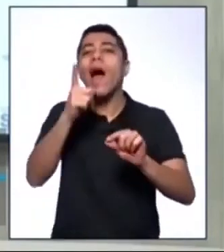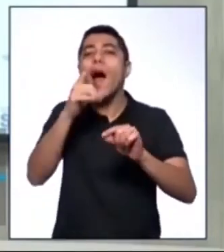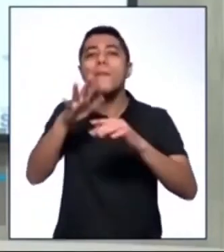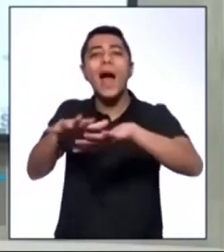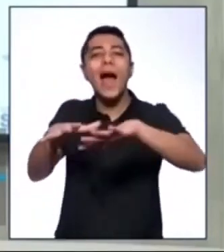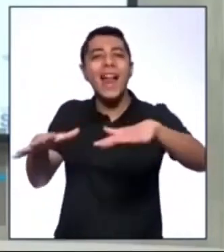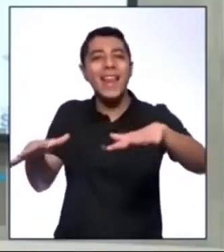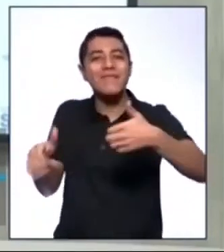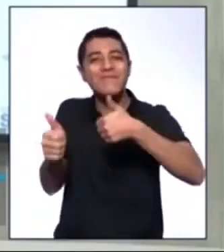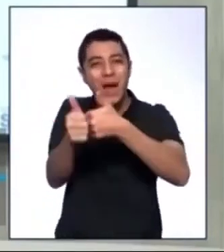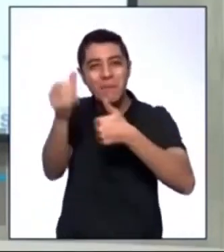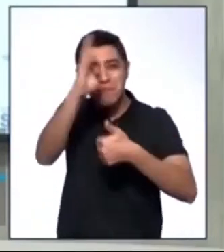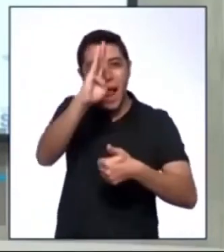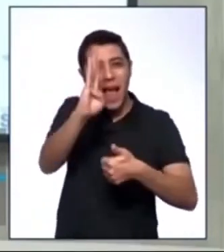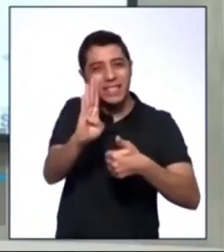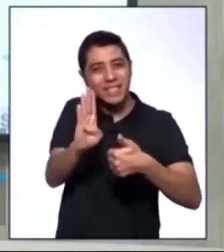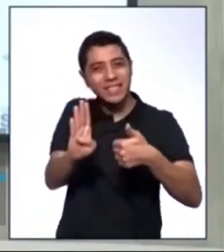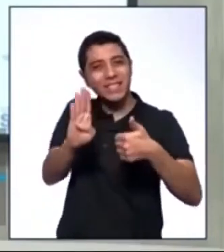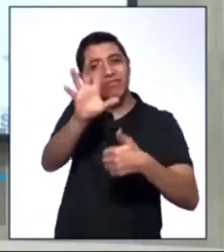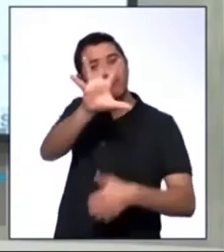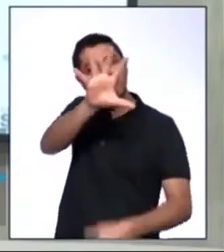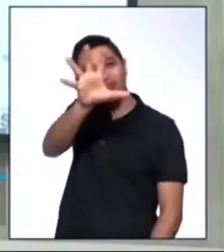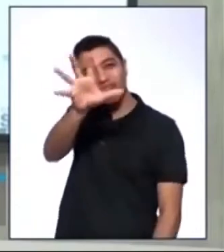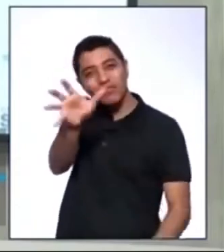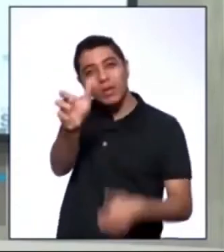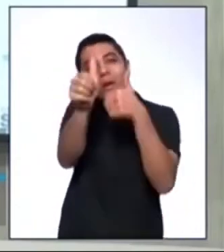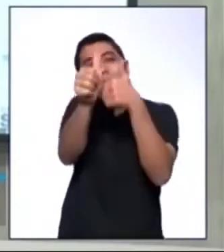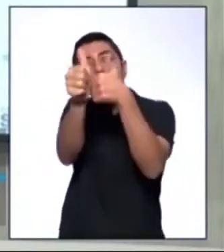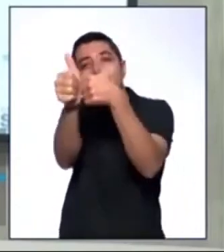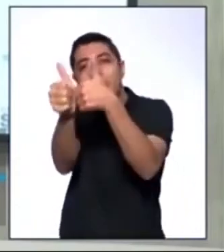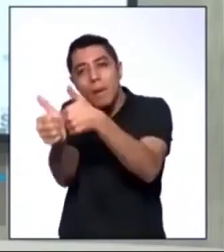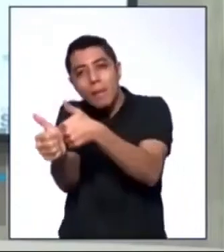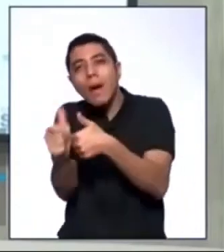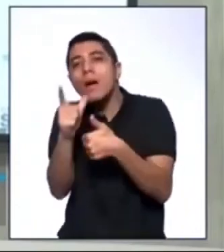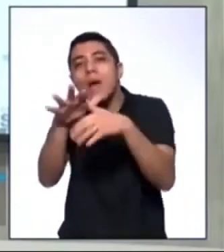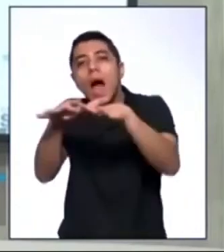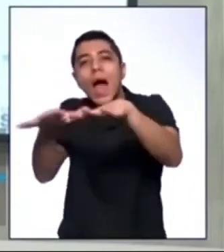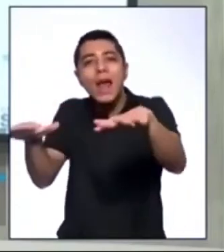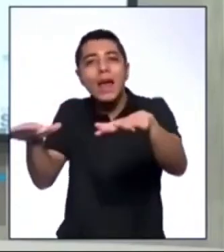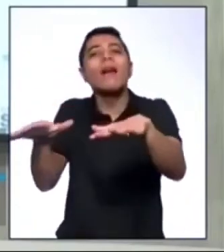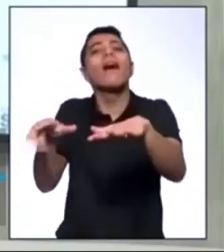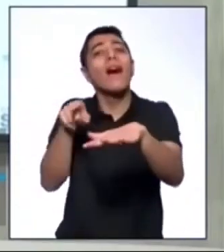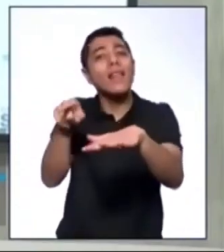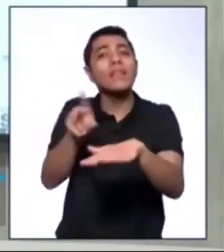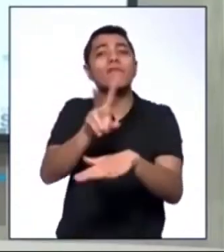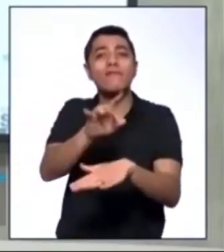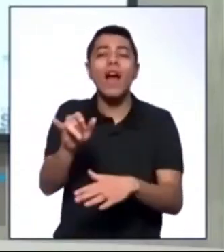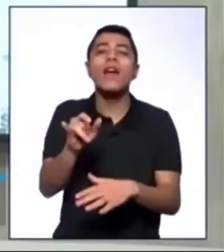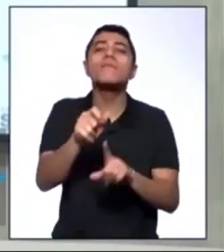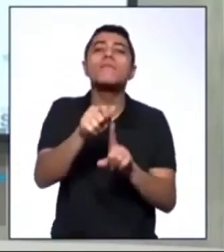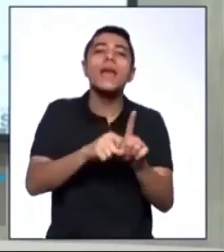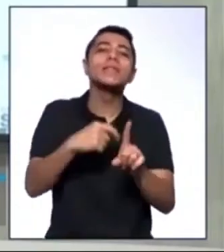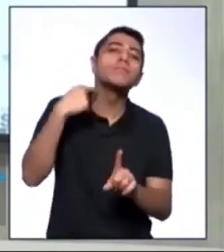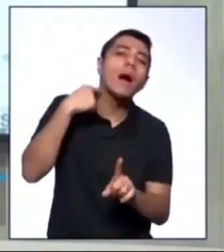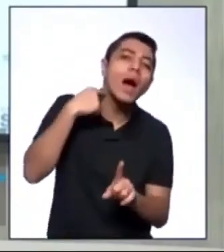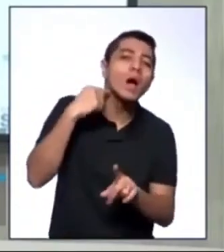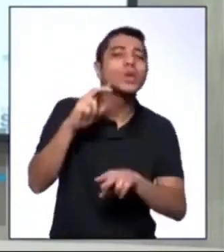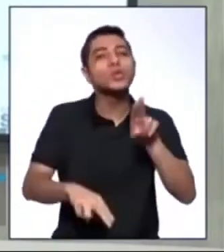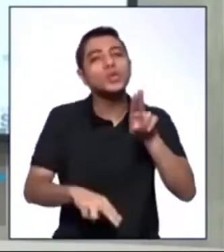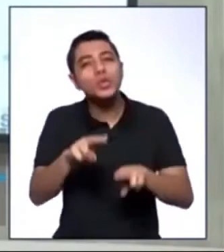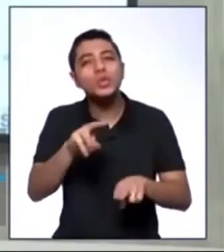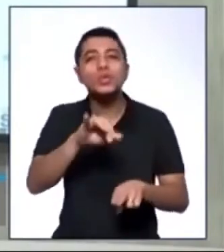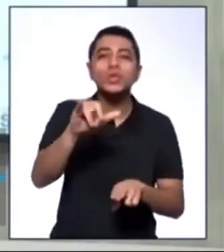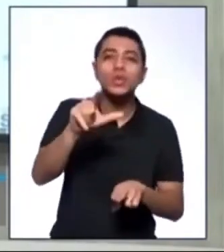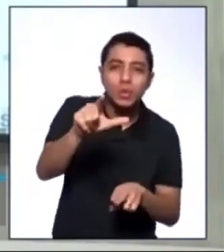Chuvas durante o inverno, pequena amplitude térmica, chuvas durante o inverno, nos meses de maio, junho,